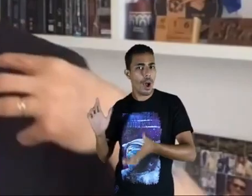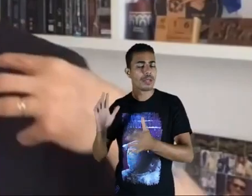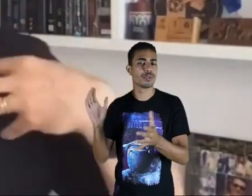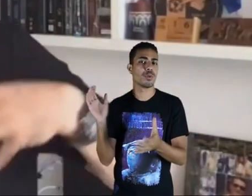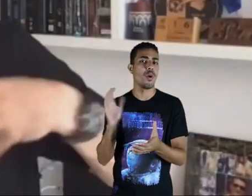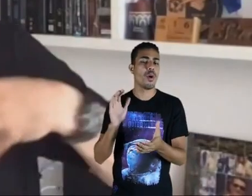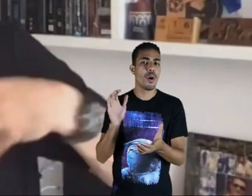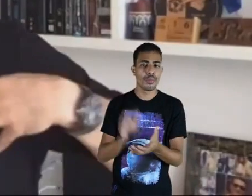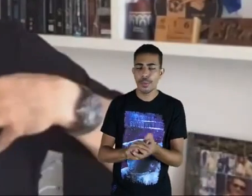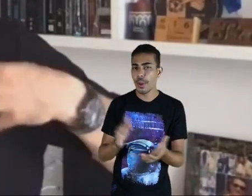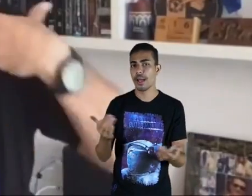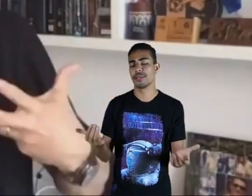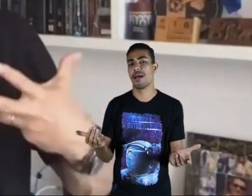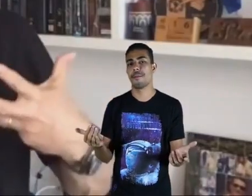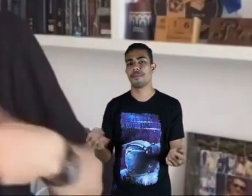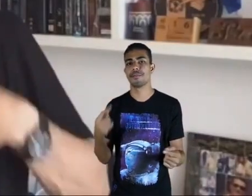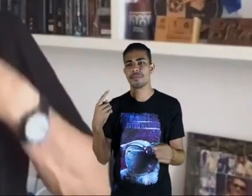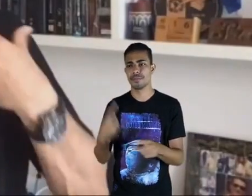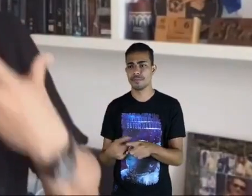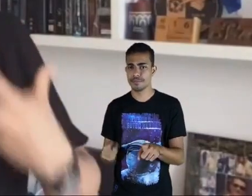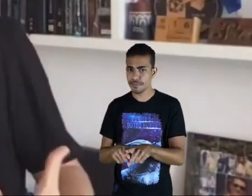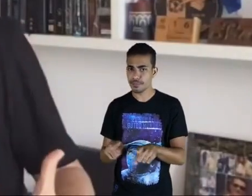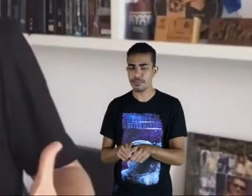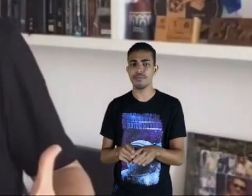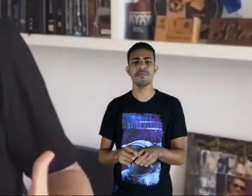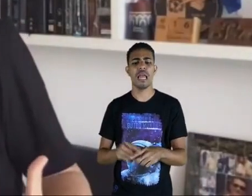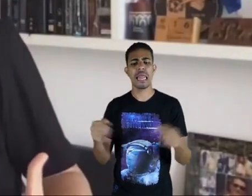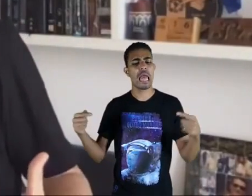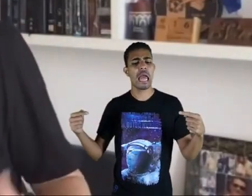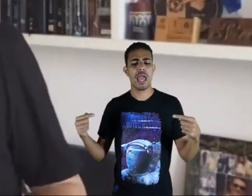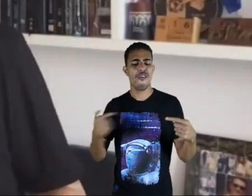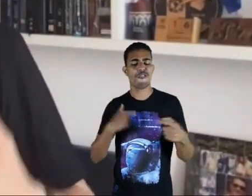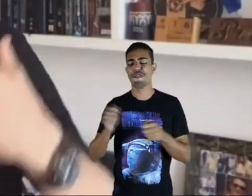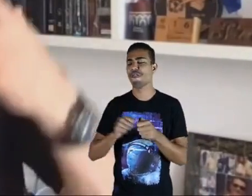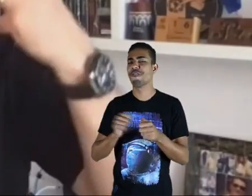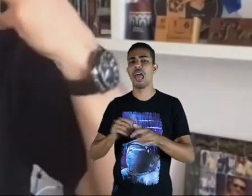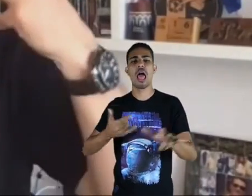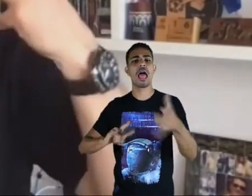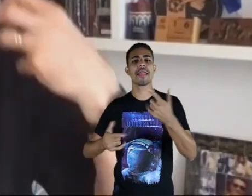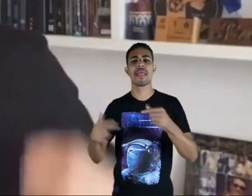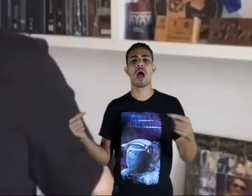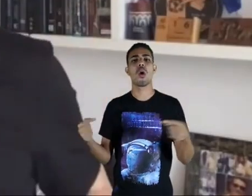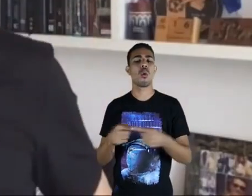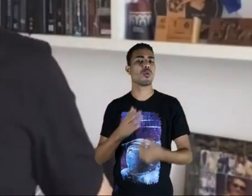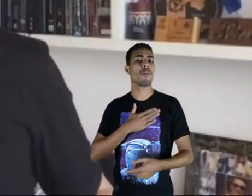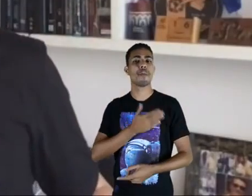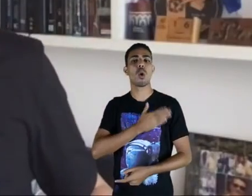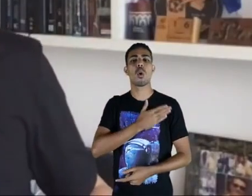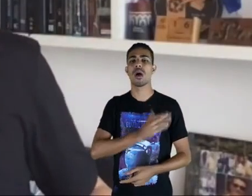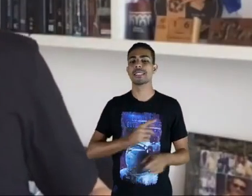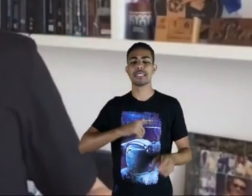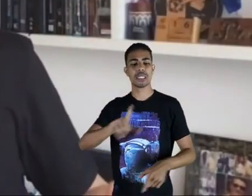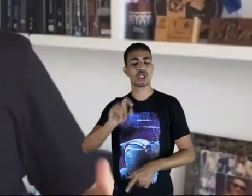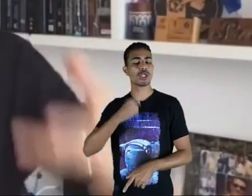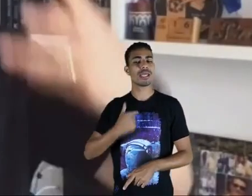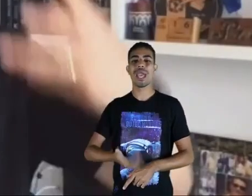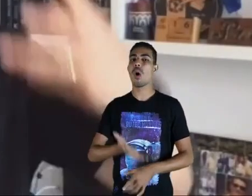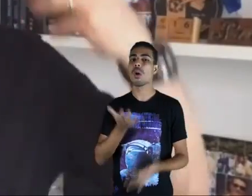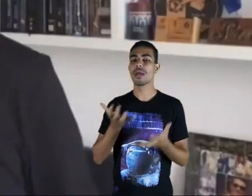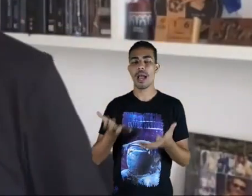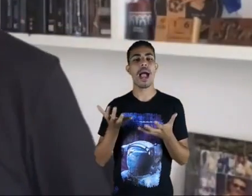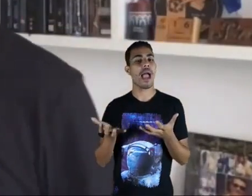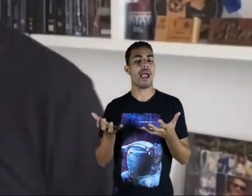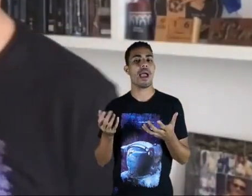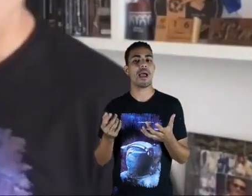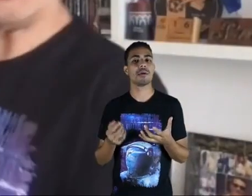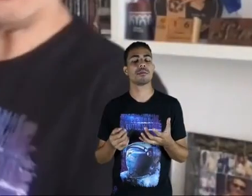de fazer hoje o que eu quero, de acordo com o meu coração, as decisões que eu gosto, tomar